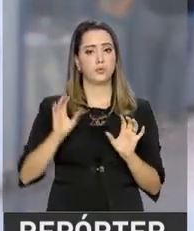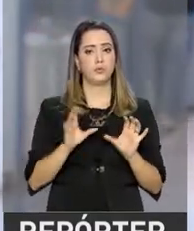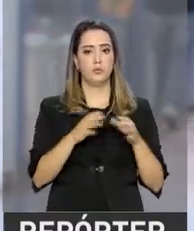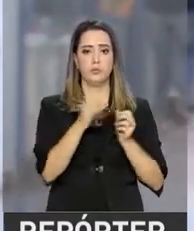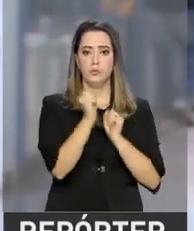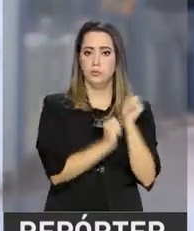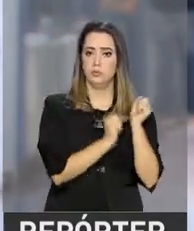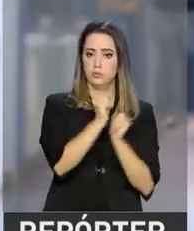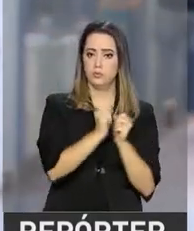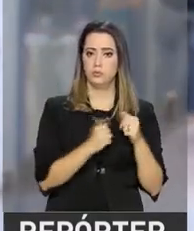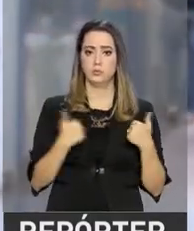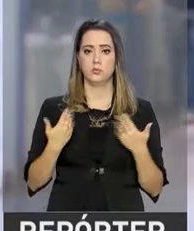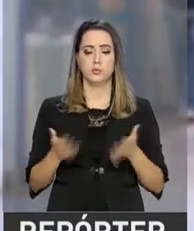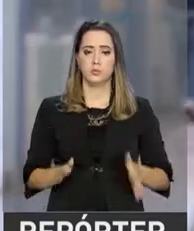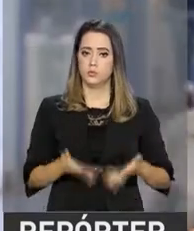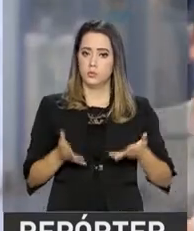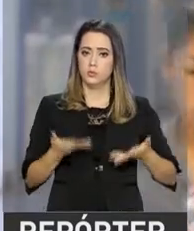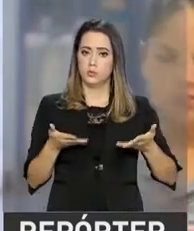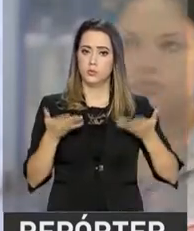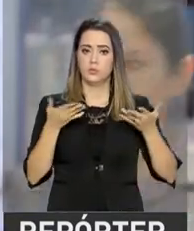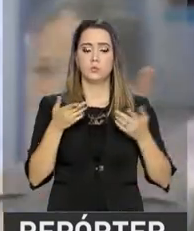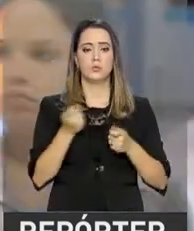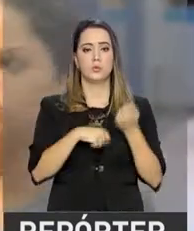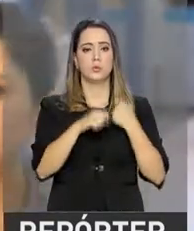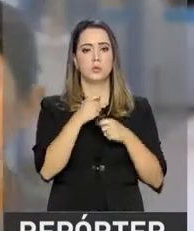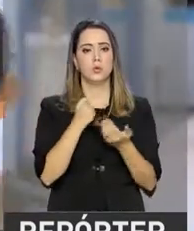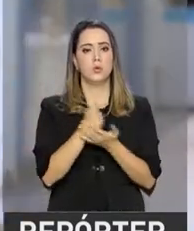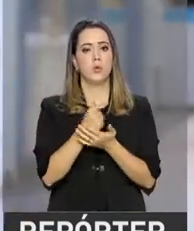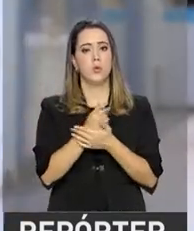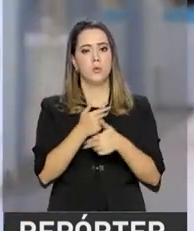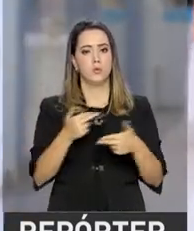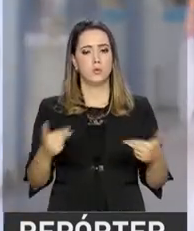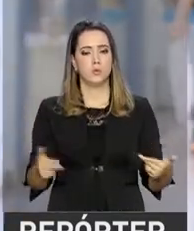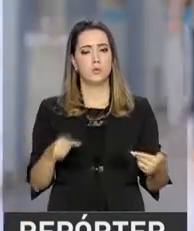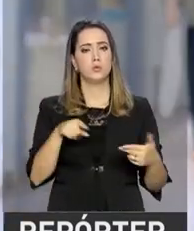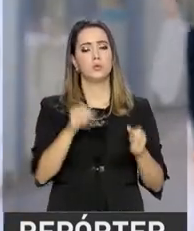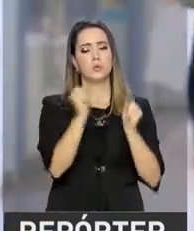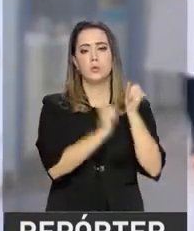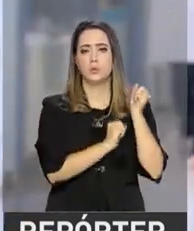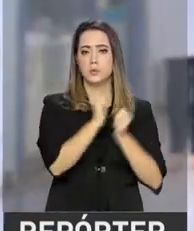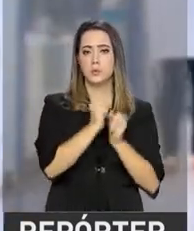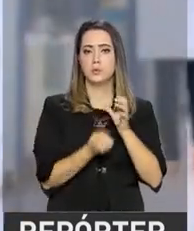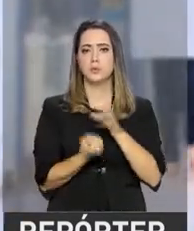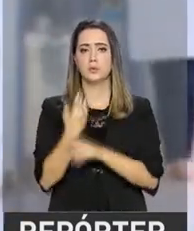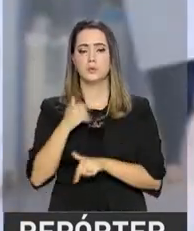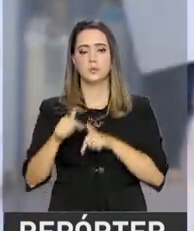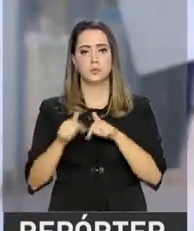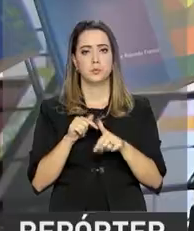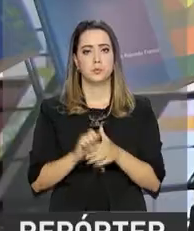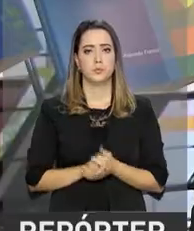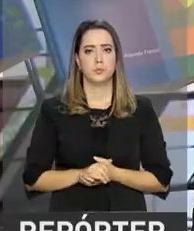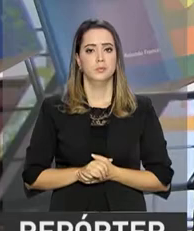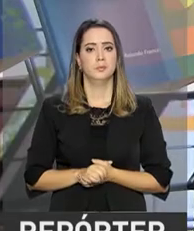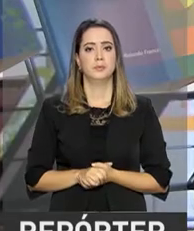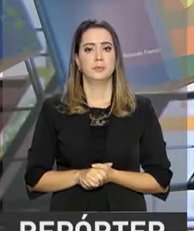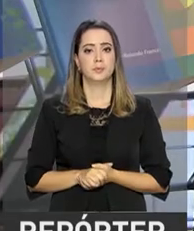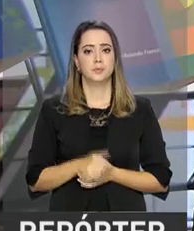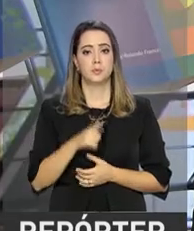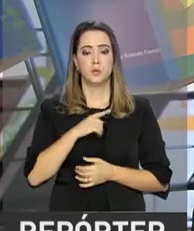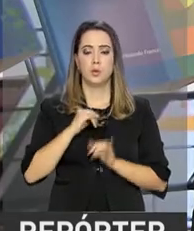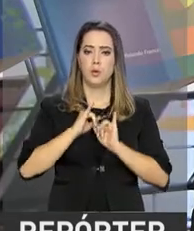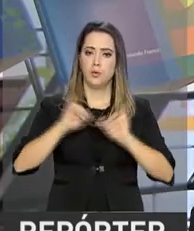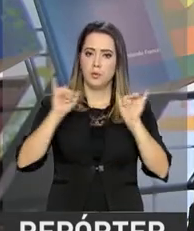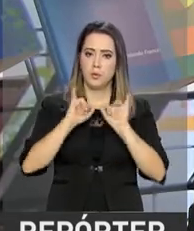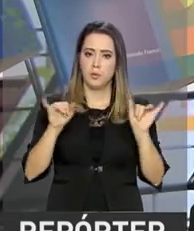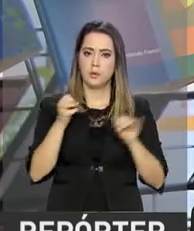produtivo aquecendo a economia com a compra de máquinas e equipamentos ea geração de empregos tem uma notícia boa